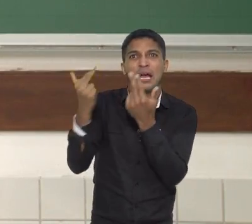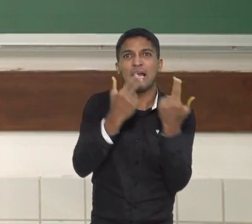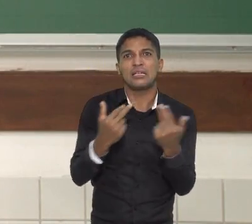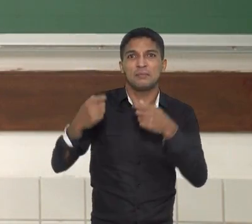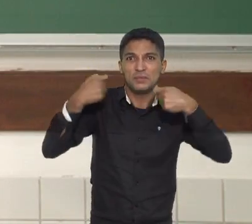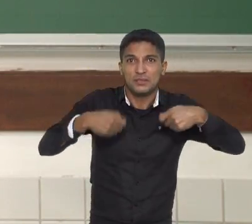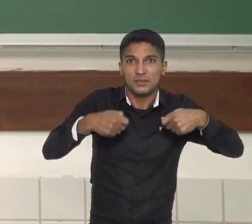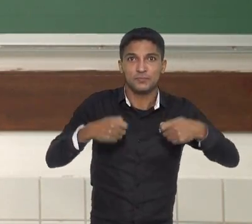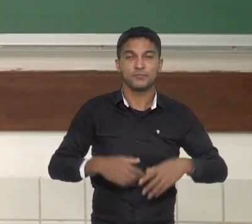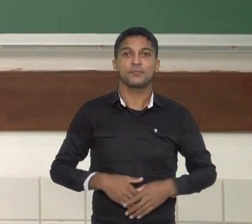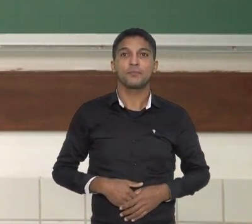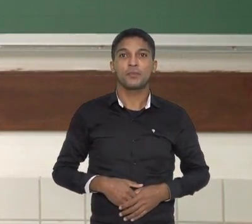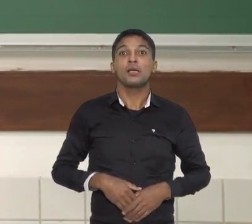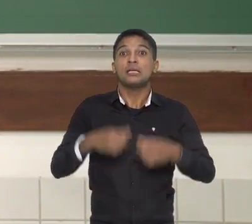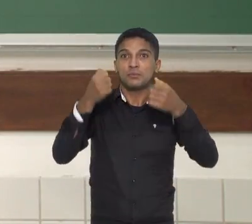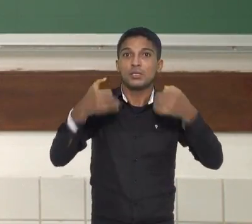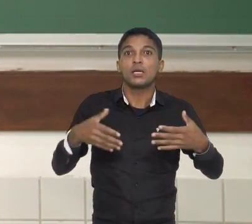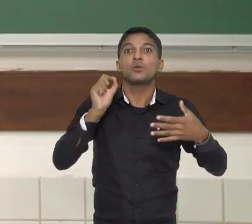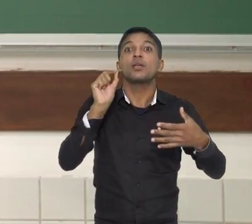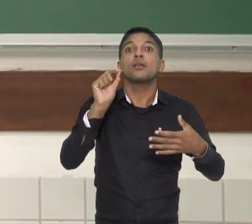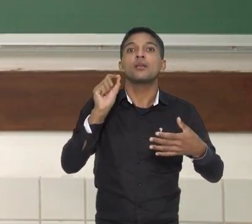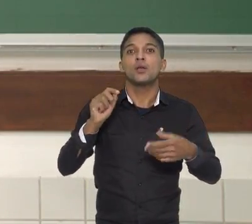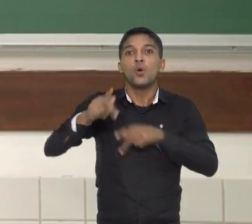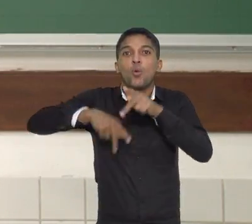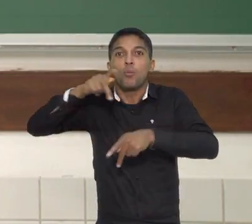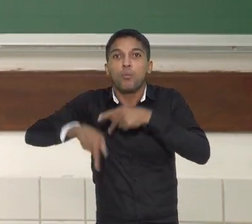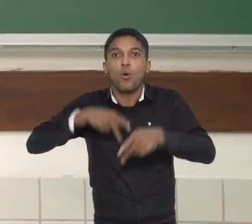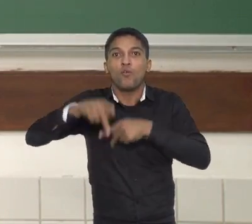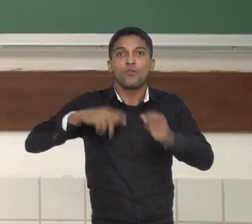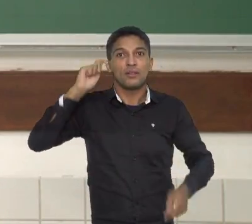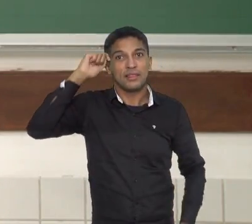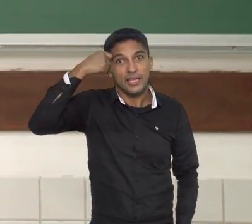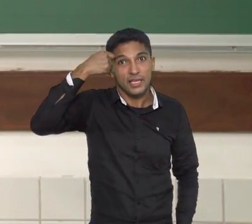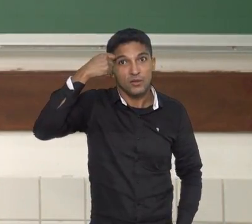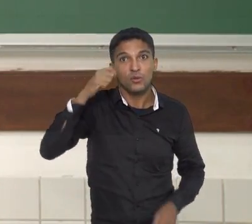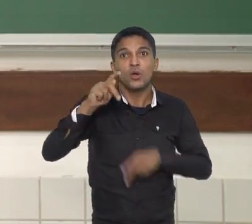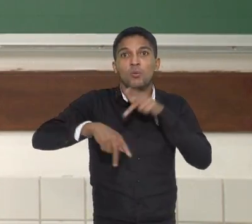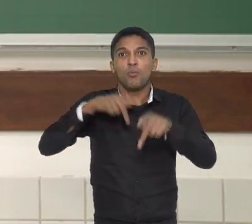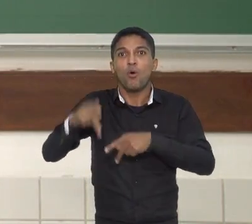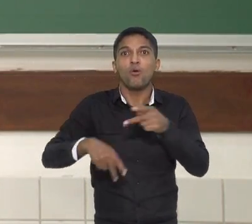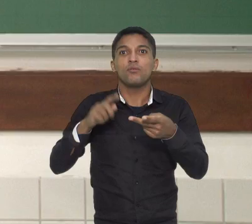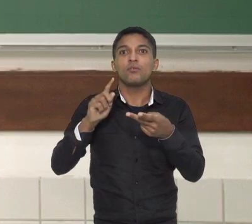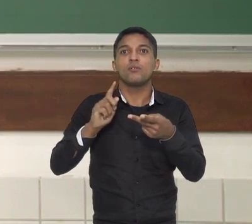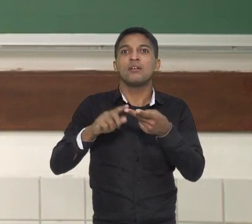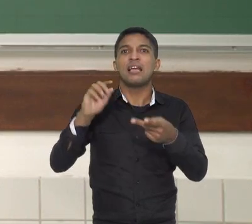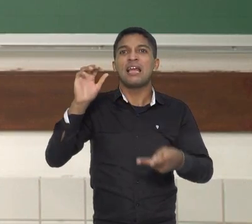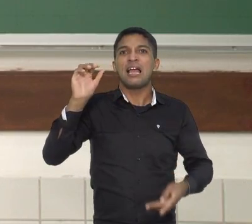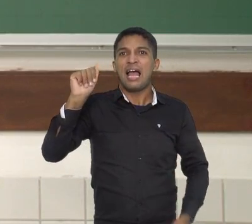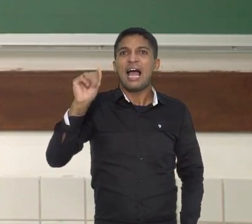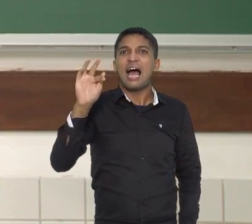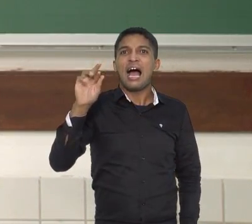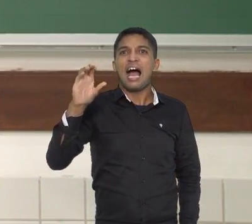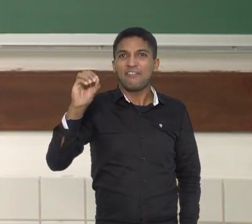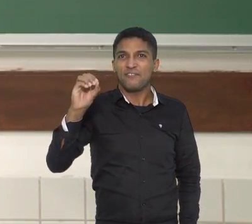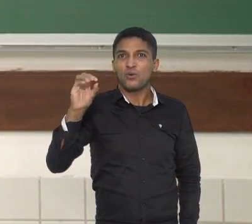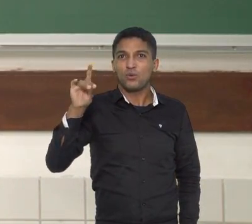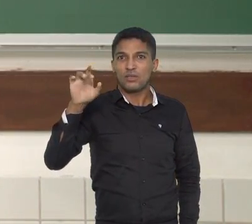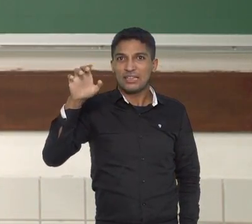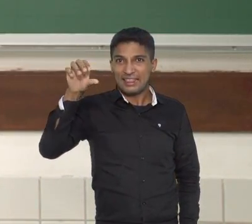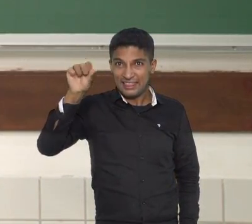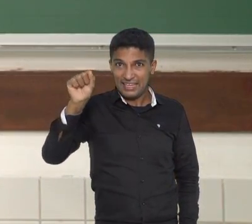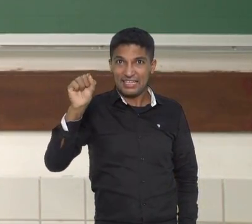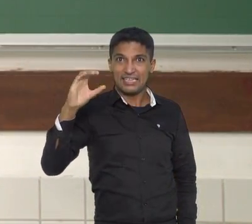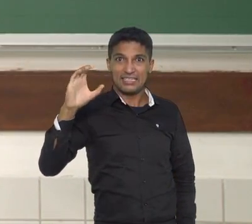afrodescendente, e estou repetindo pela 3ª vez, do qual eu também faço parte, nunca aceitou